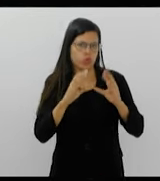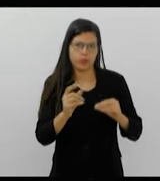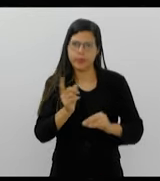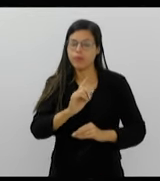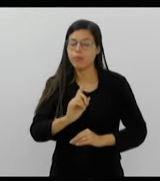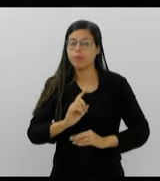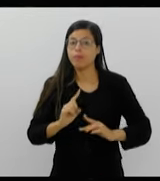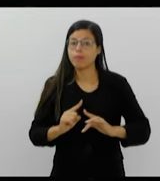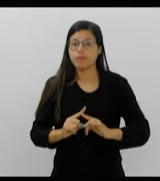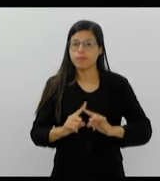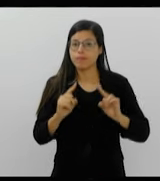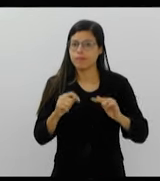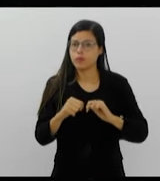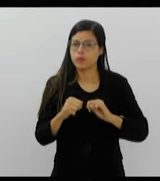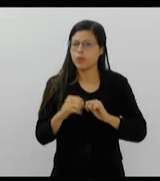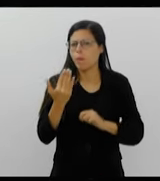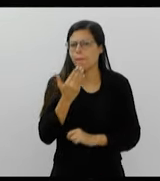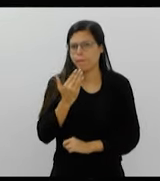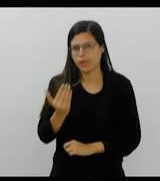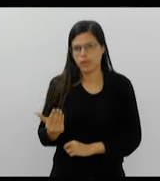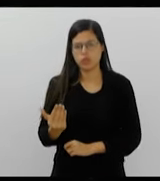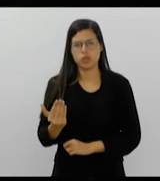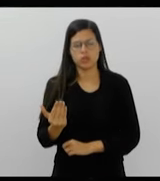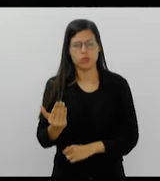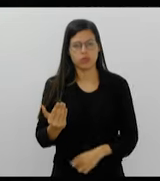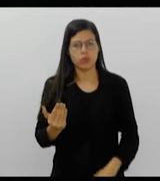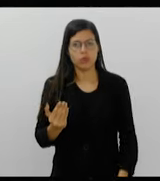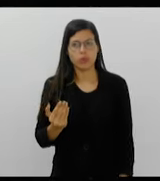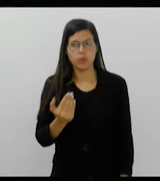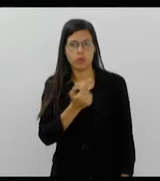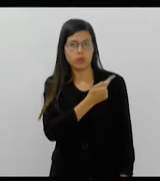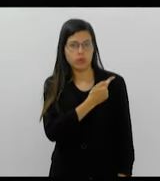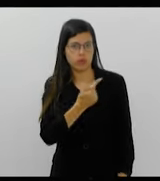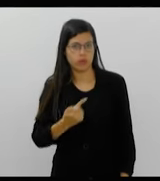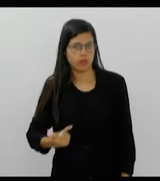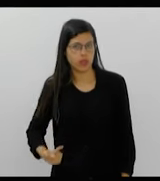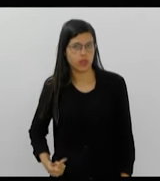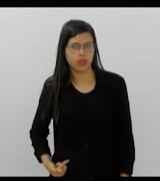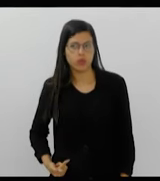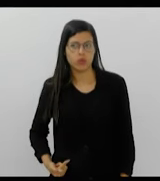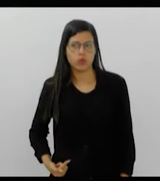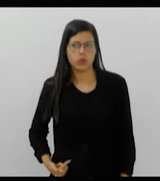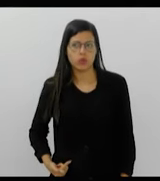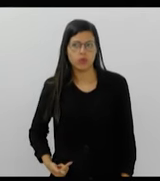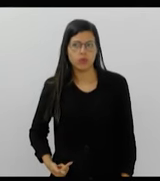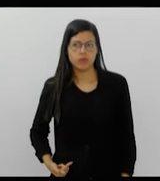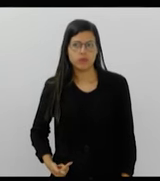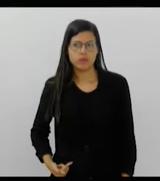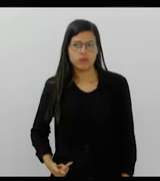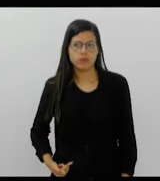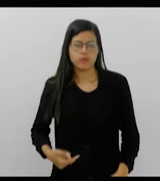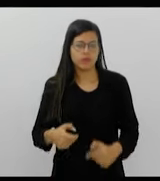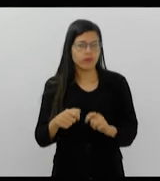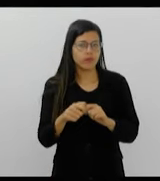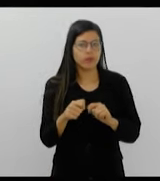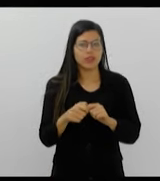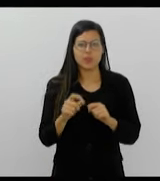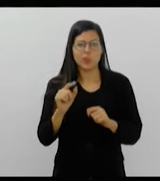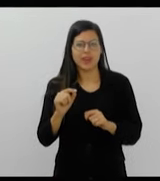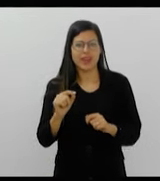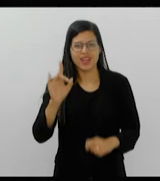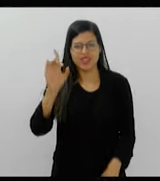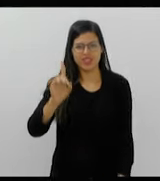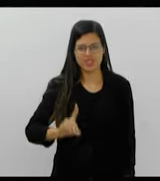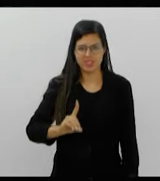eles fazem um apelo para que o governador não faça da direção da FAPERJ